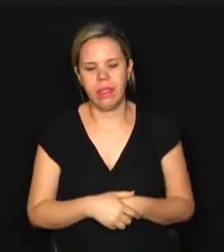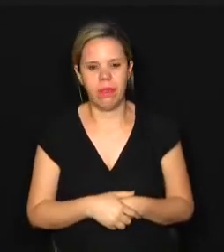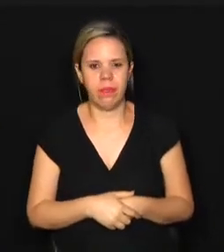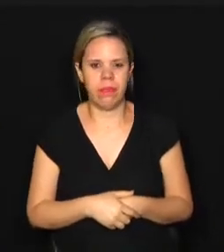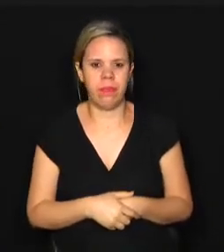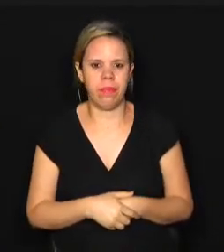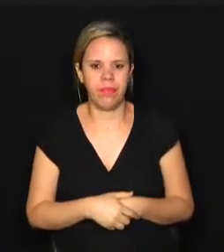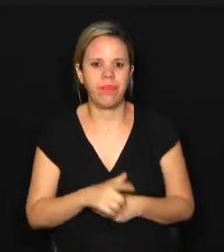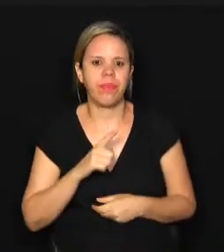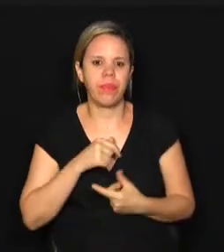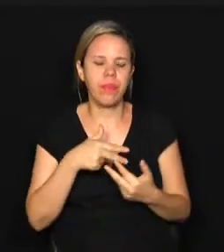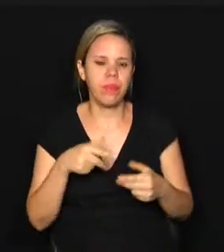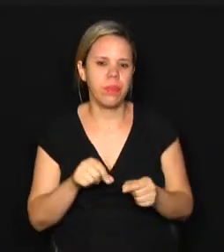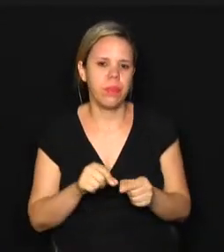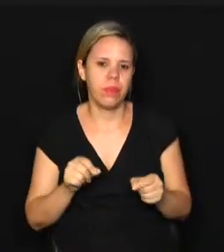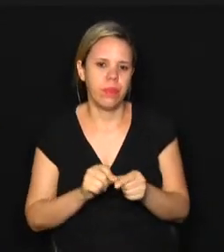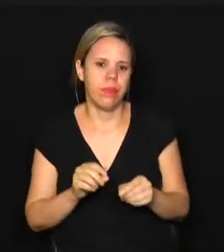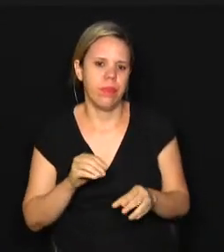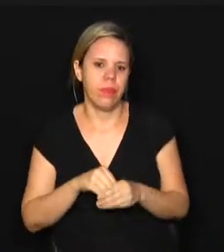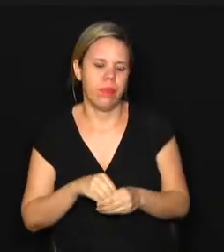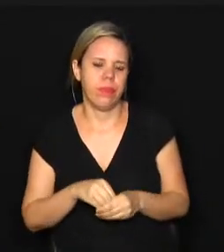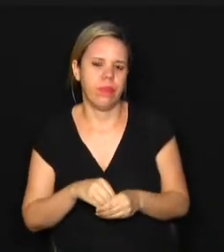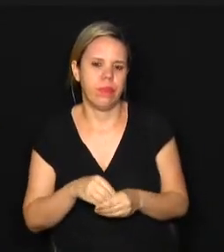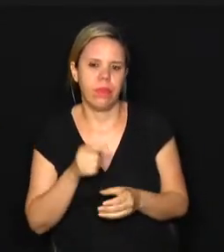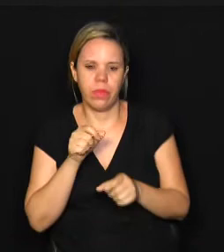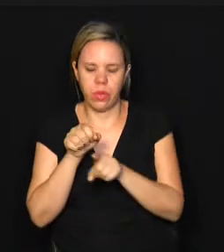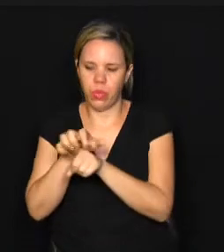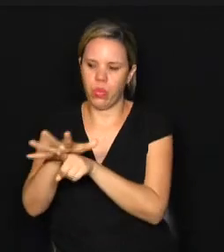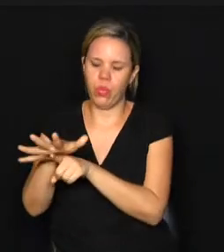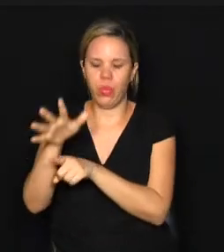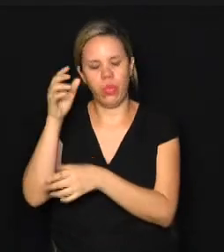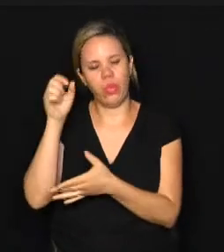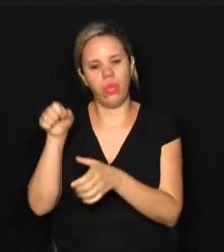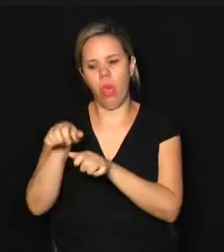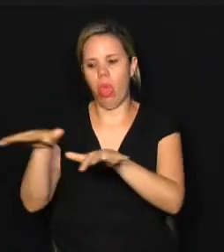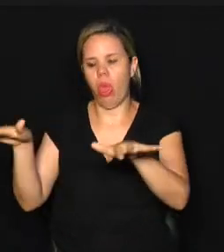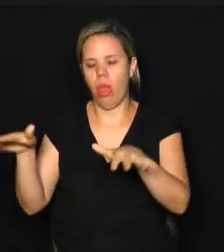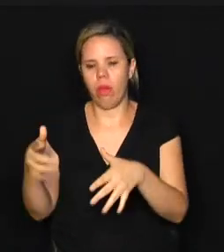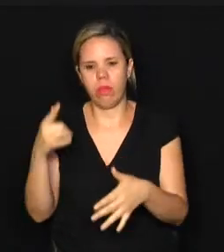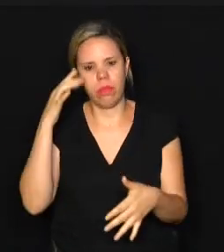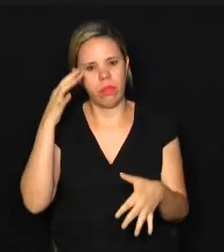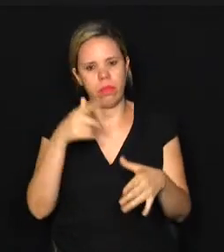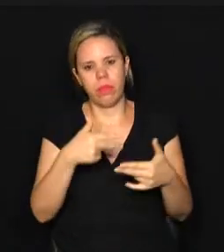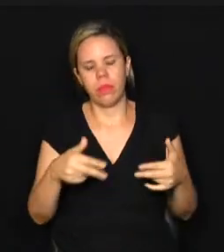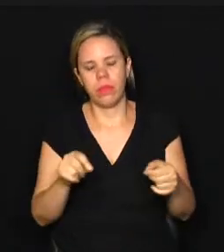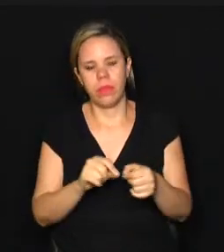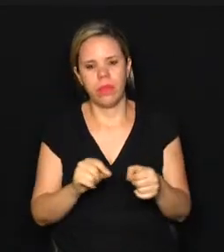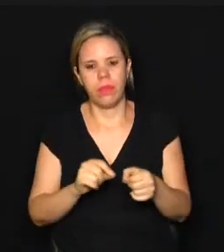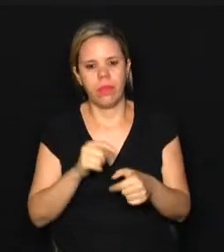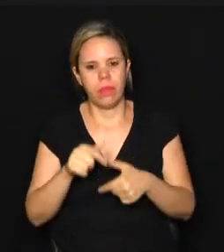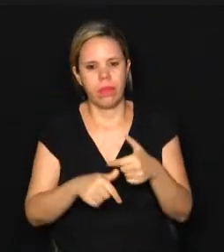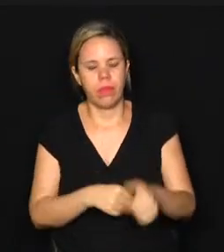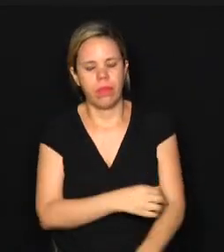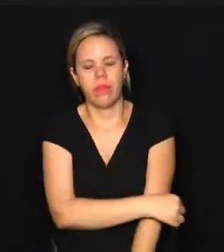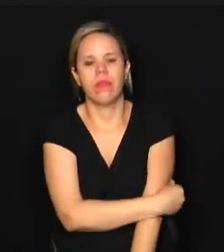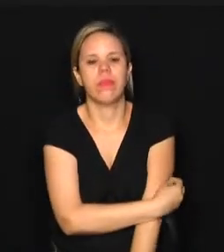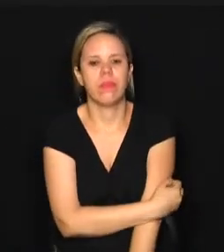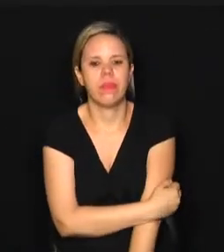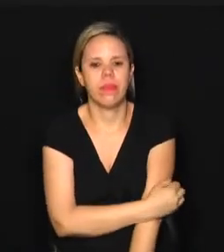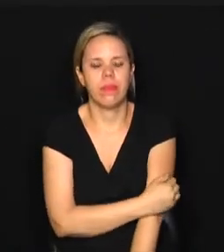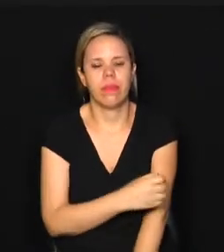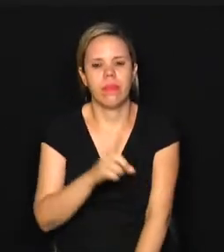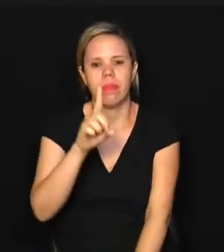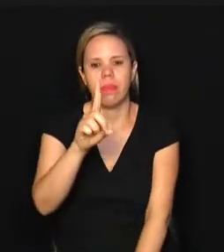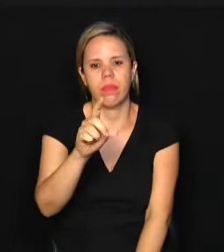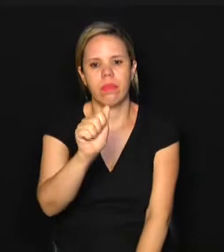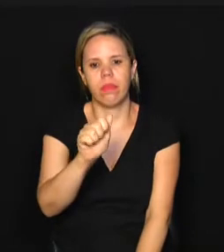Tem mais furo nessa mangueira aí imaginária aqui que eu citei do que nas coisas do DAE, né? Tem